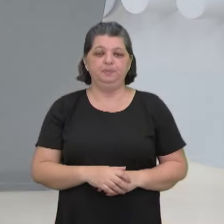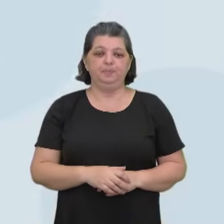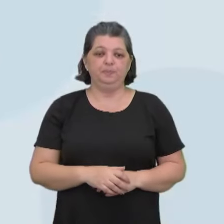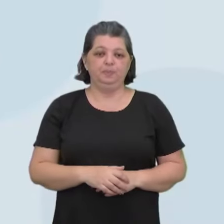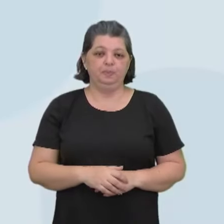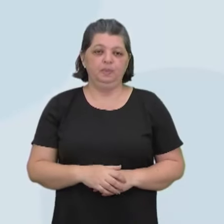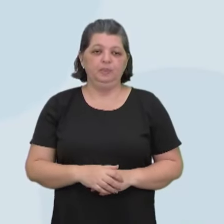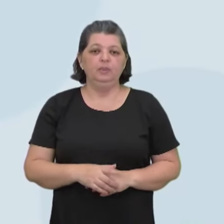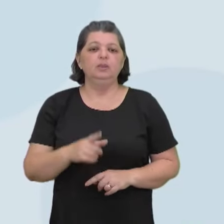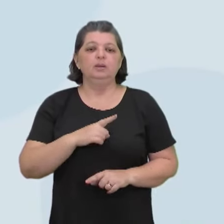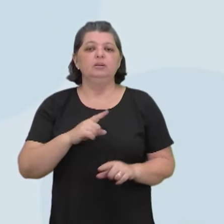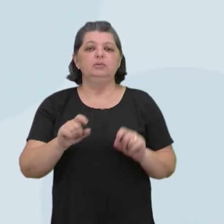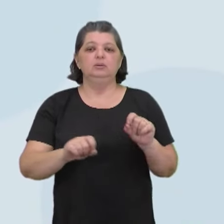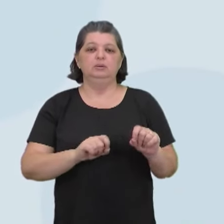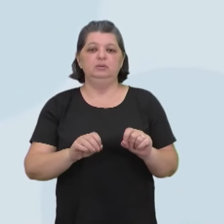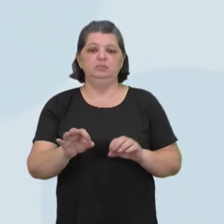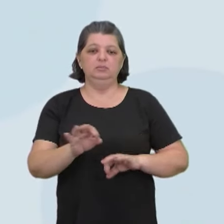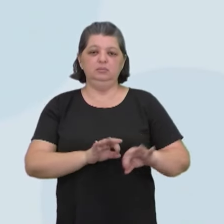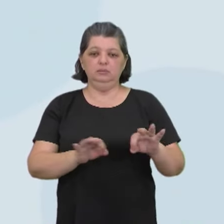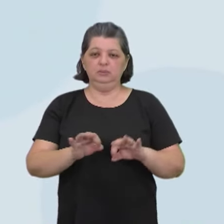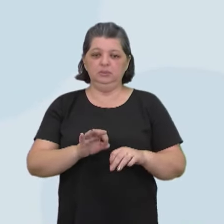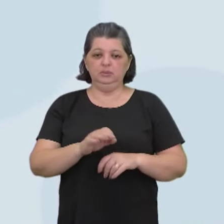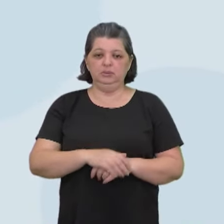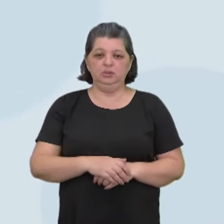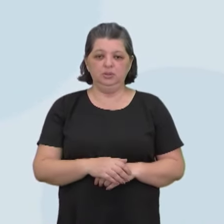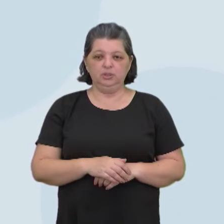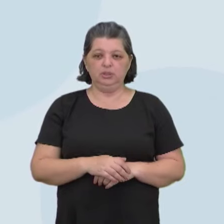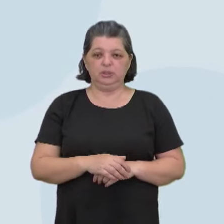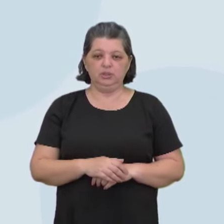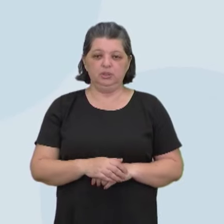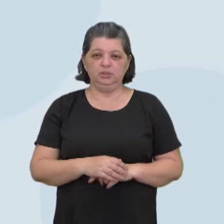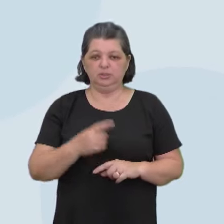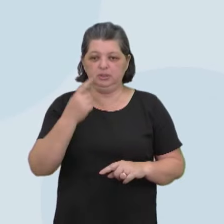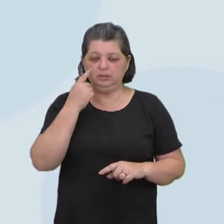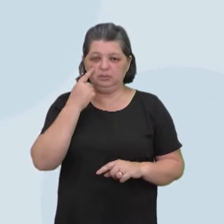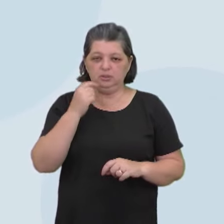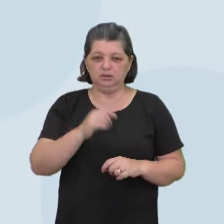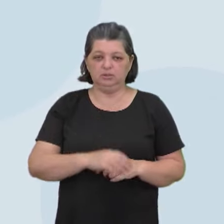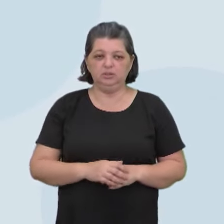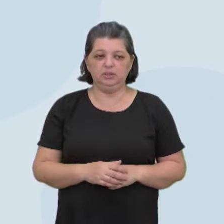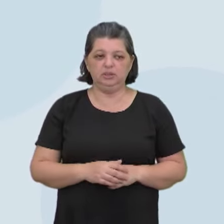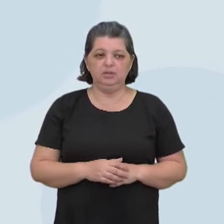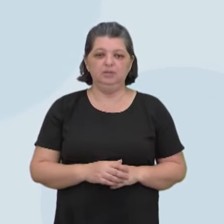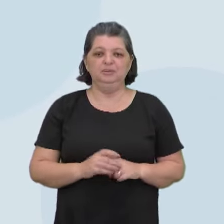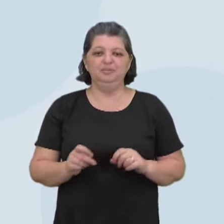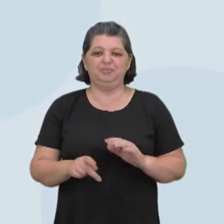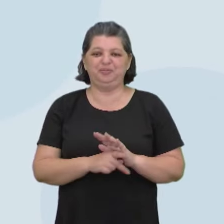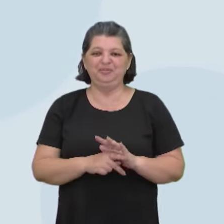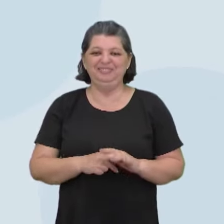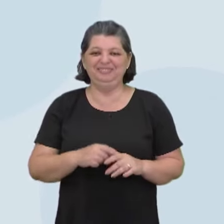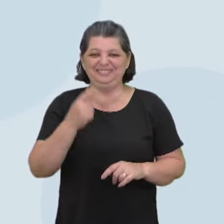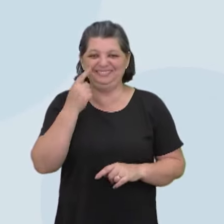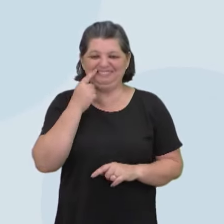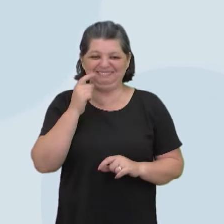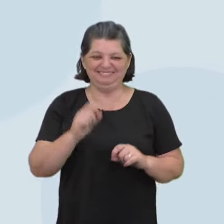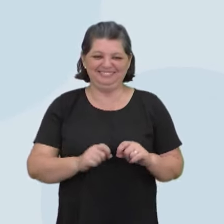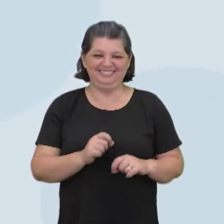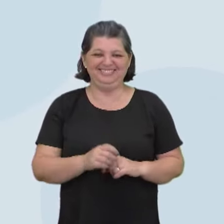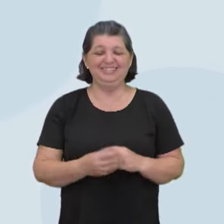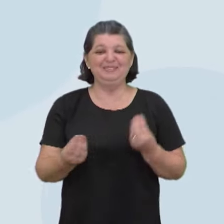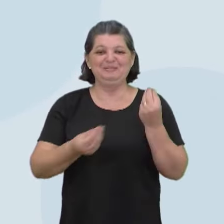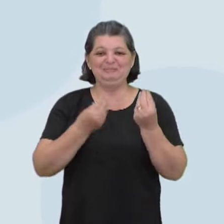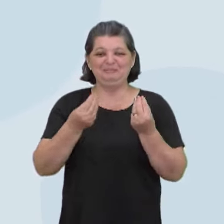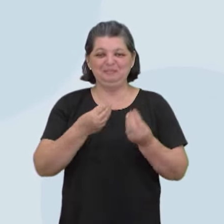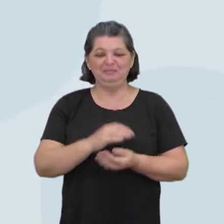esse projeto procura tornar o homem, a humanidade, superior à natureza. Como?